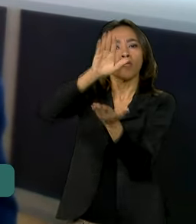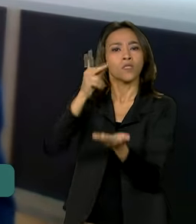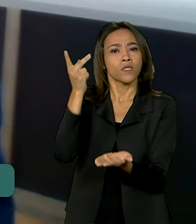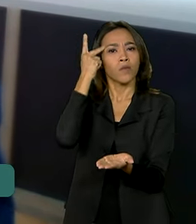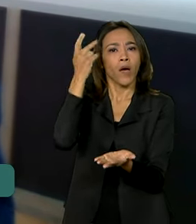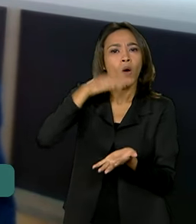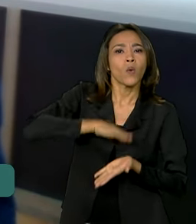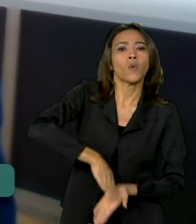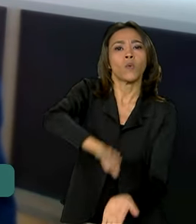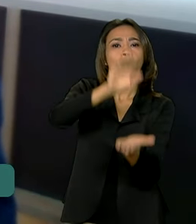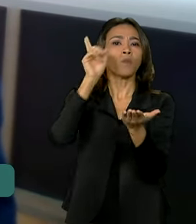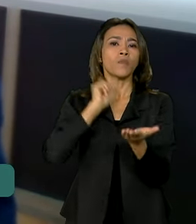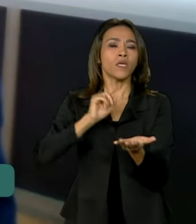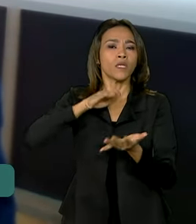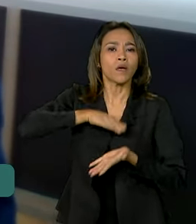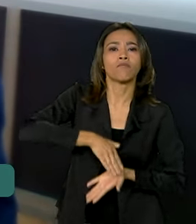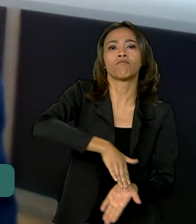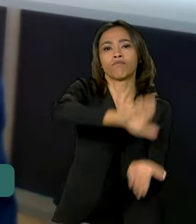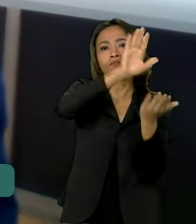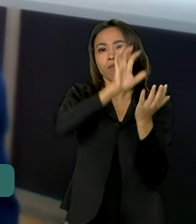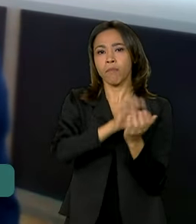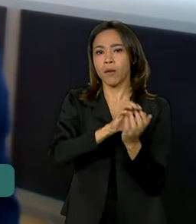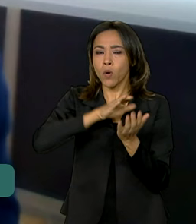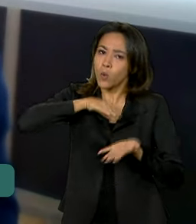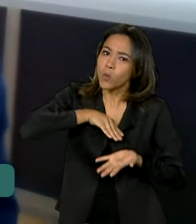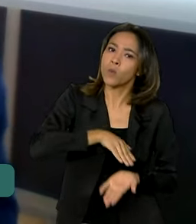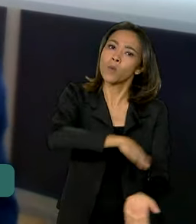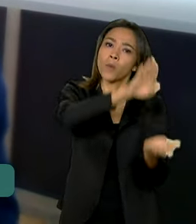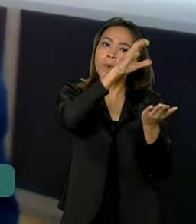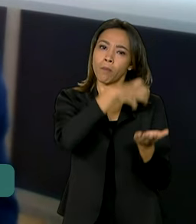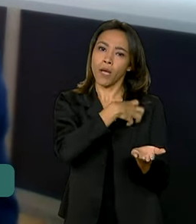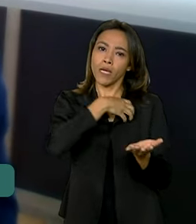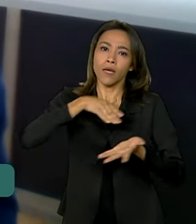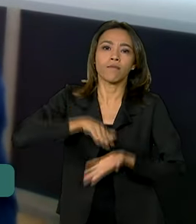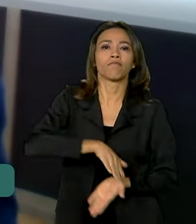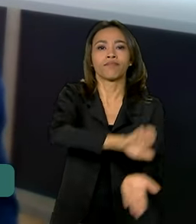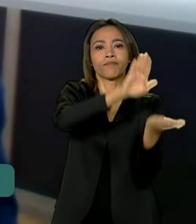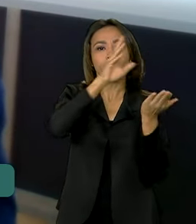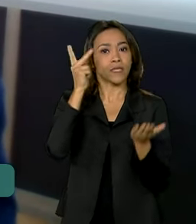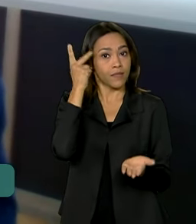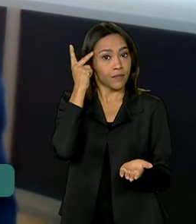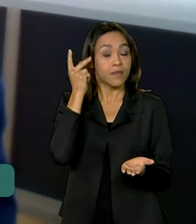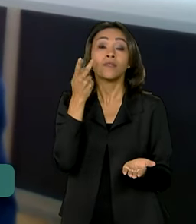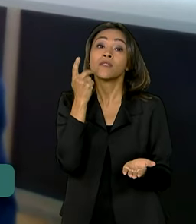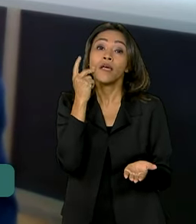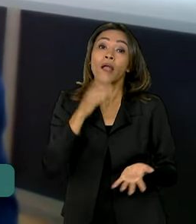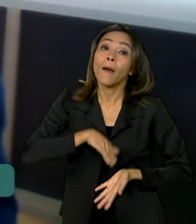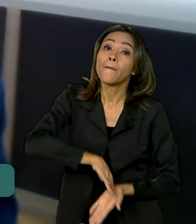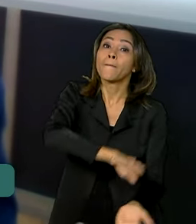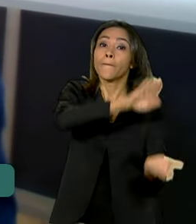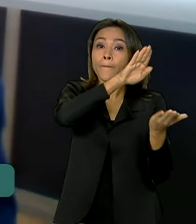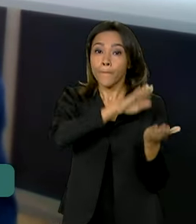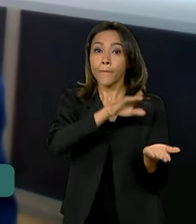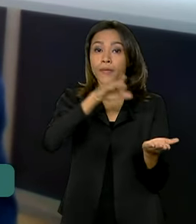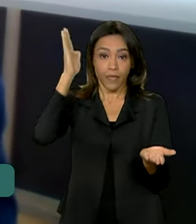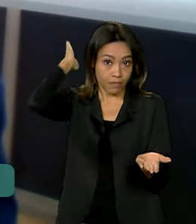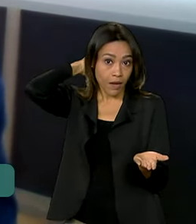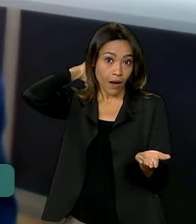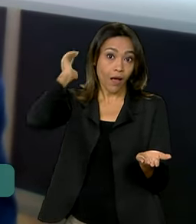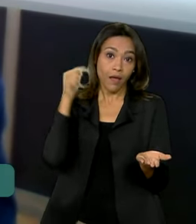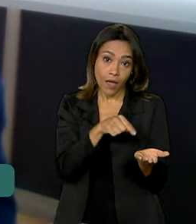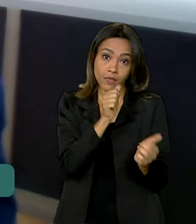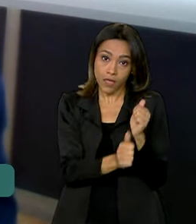Gerais Pernambuco eh Bahia Ceará e Pará e justamente